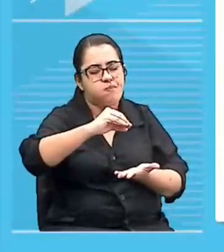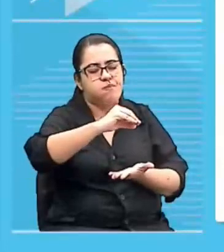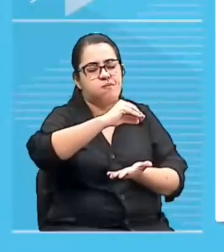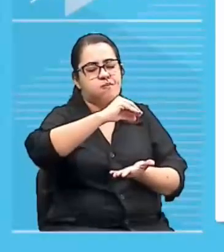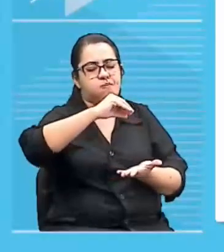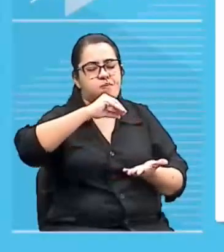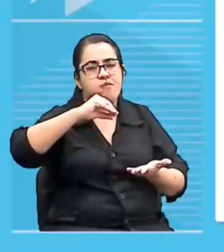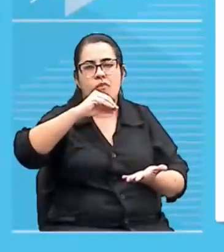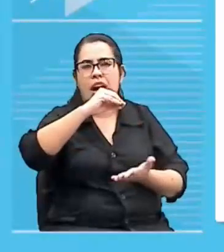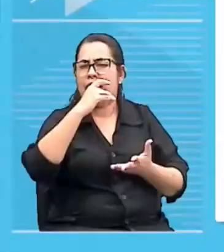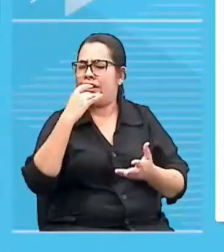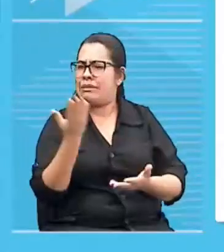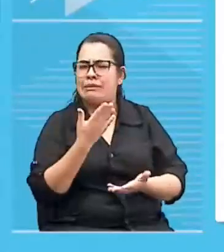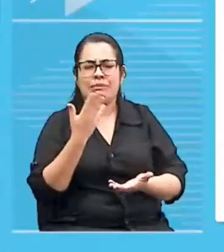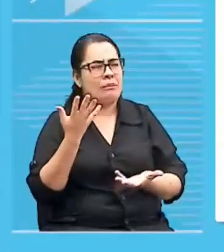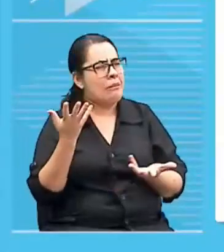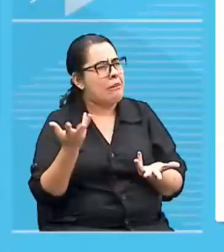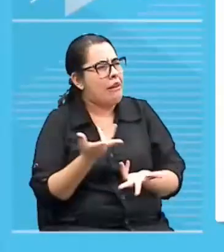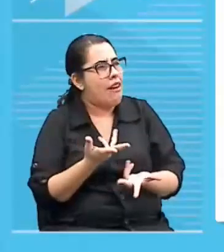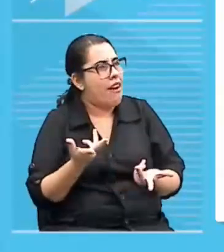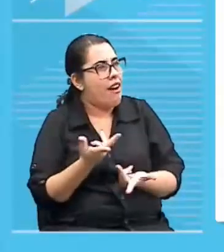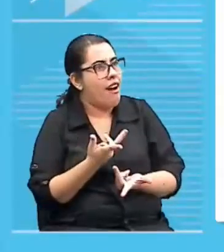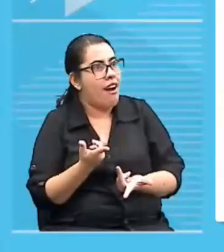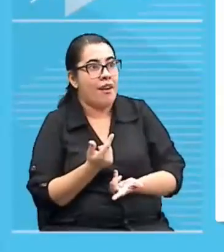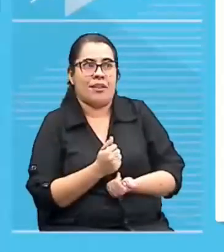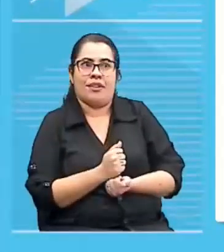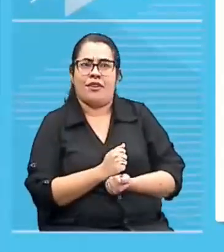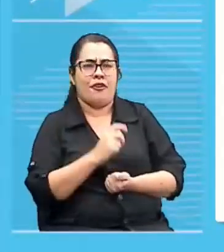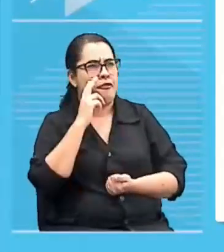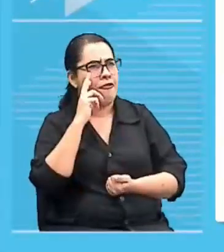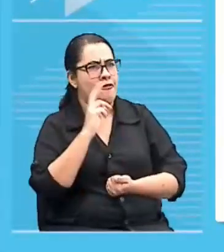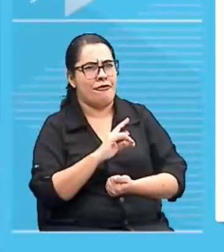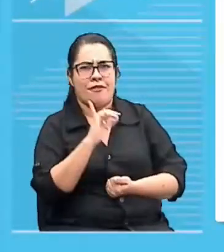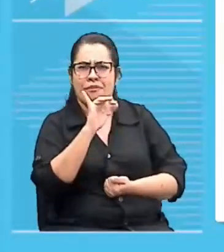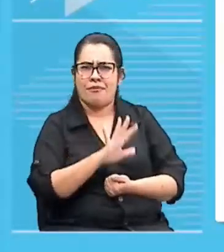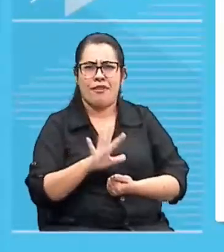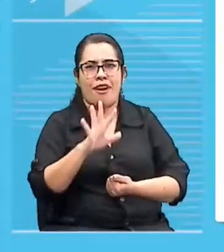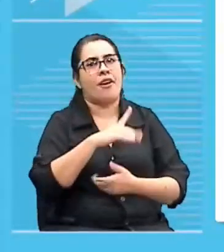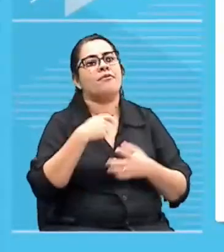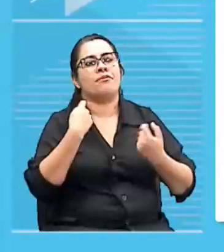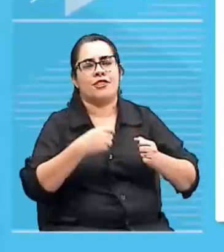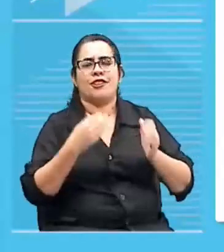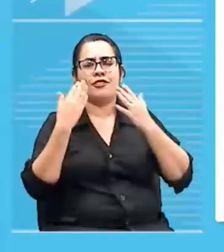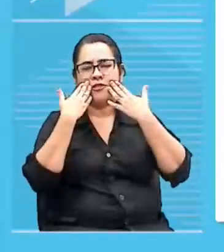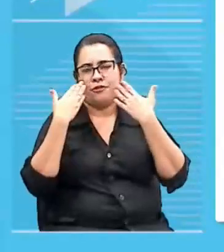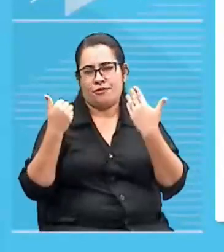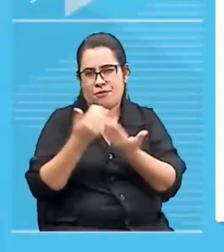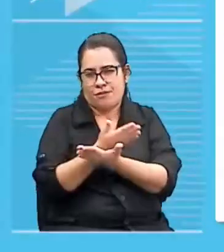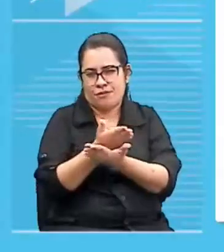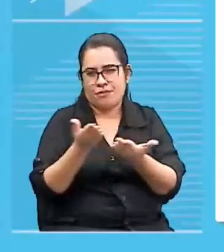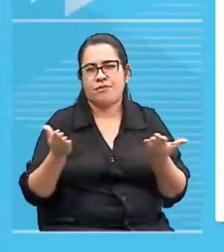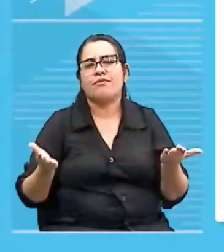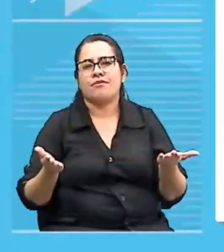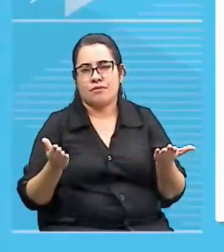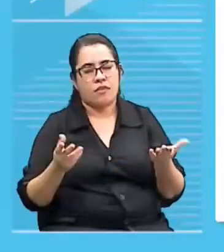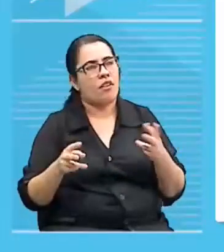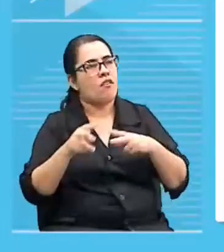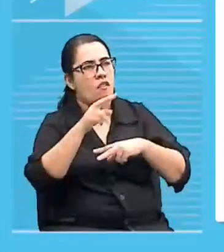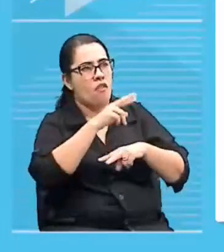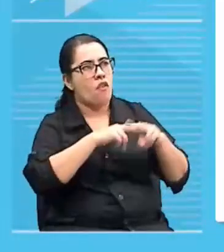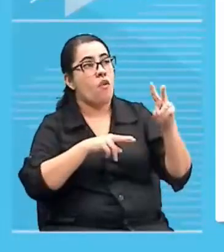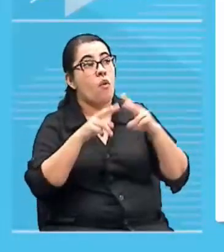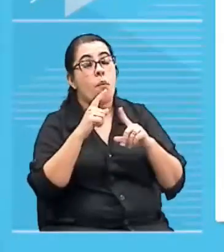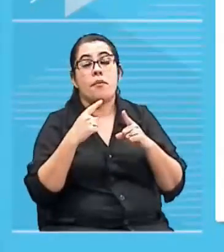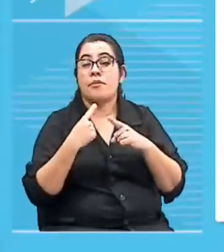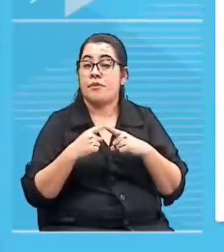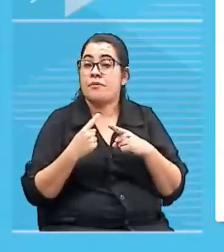é fantástico. Quando eu vi essa imagem, eu falei, não, eu não posso deixar de levar aqui essa imagem para o pessoal dar uma olhada.